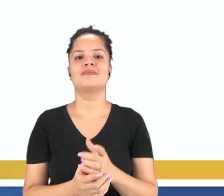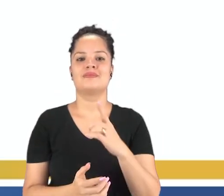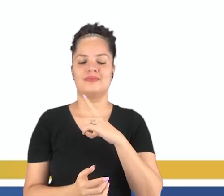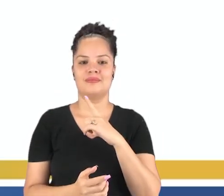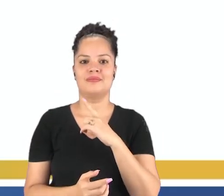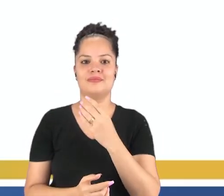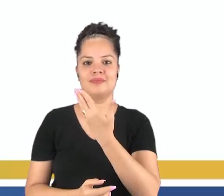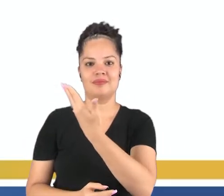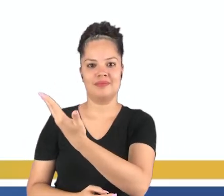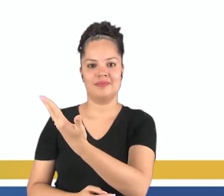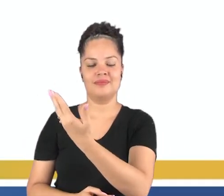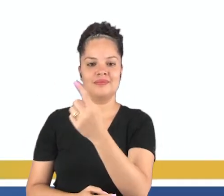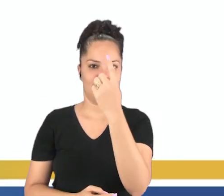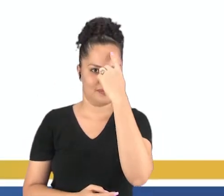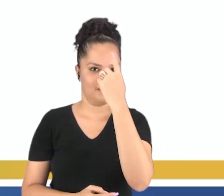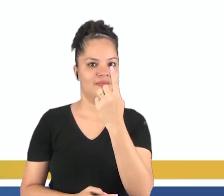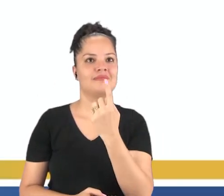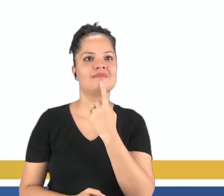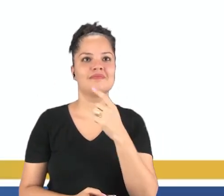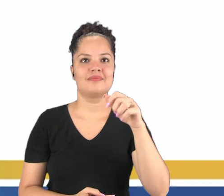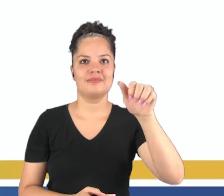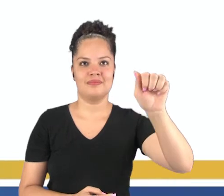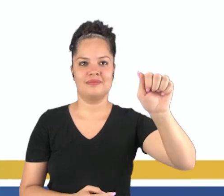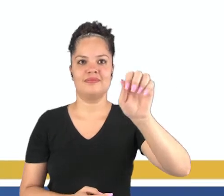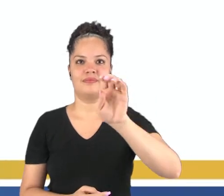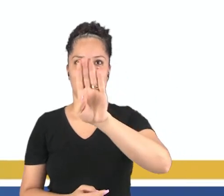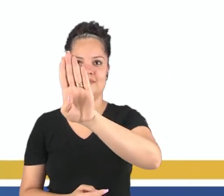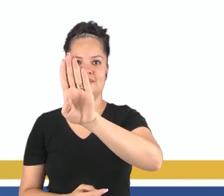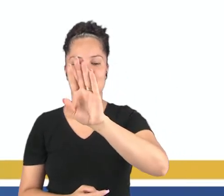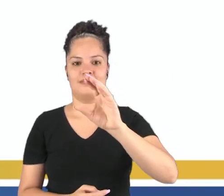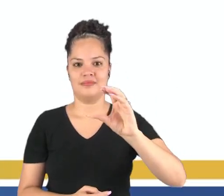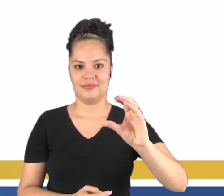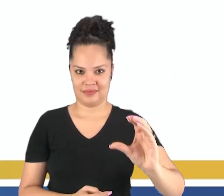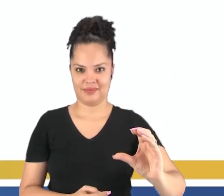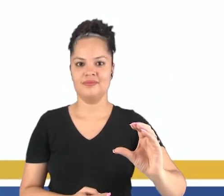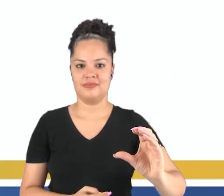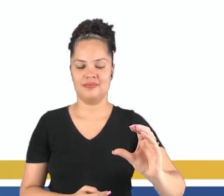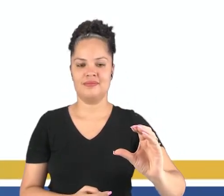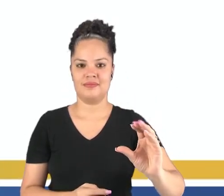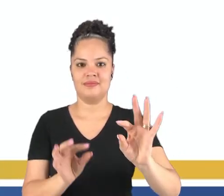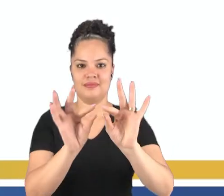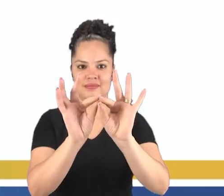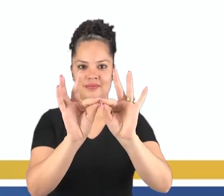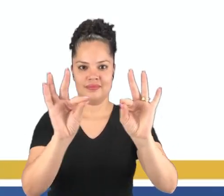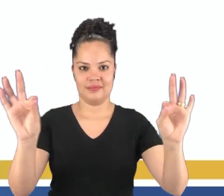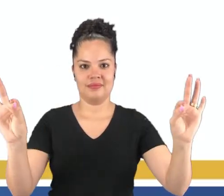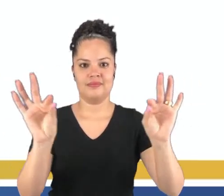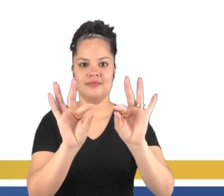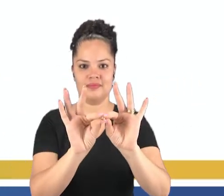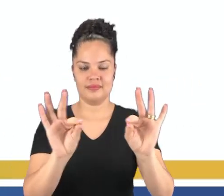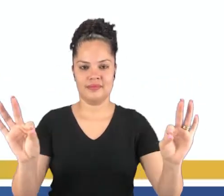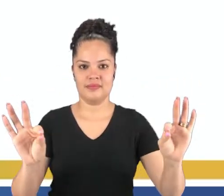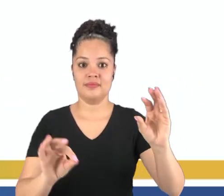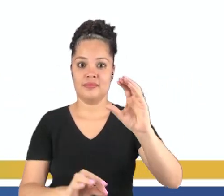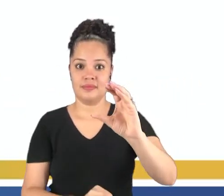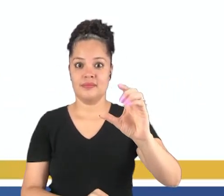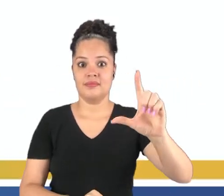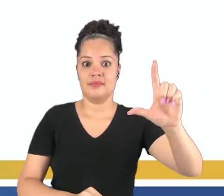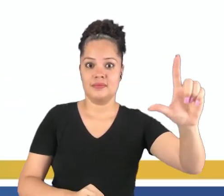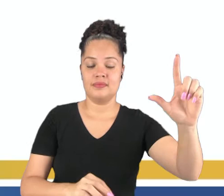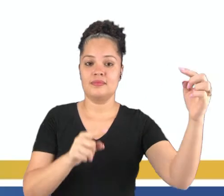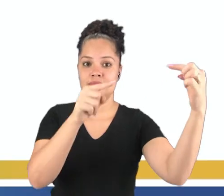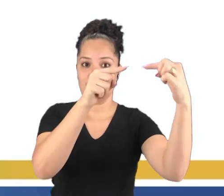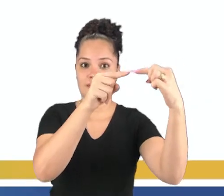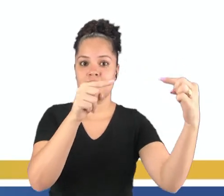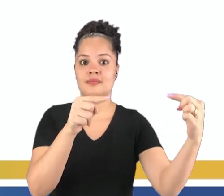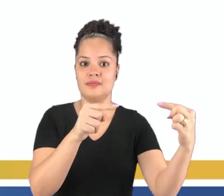temos alguns segmentos de retas, né? Algumas retas, desculpa. E nós temos que classificá-las de acordo com a